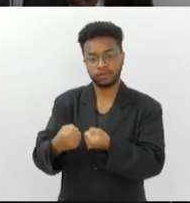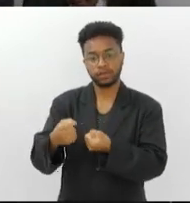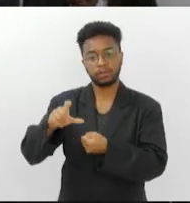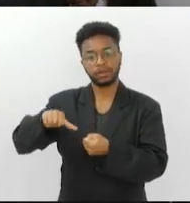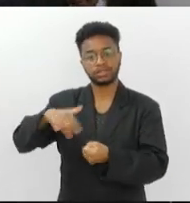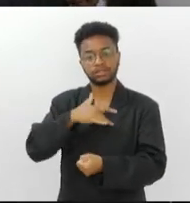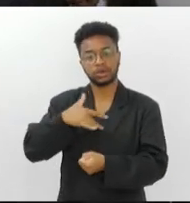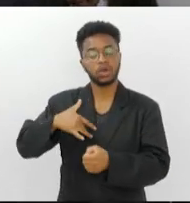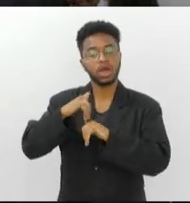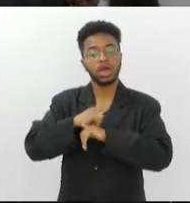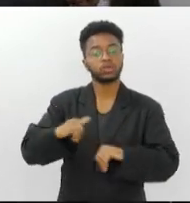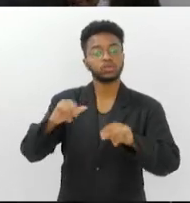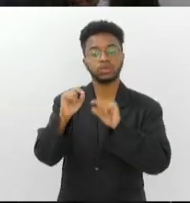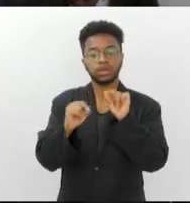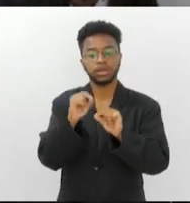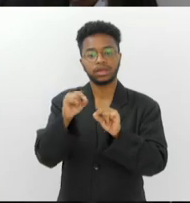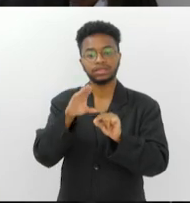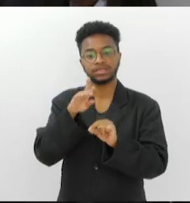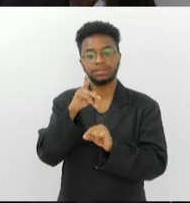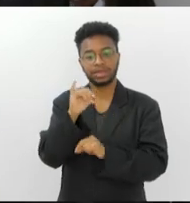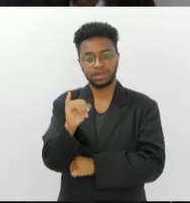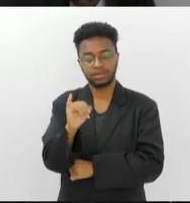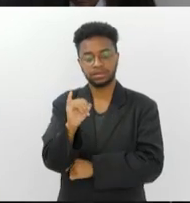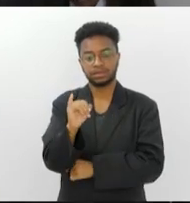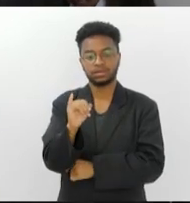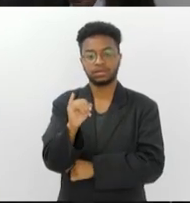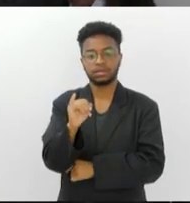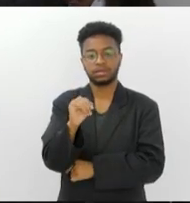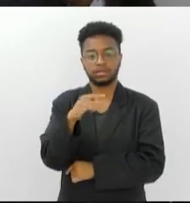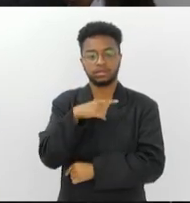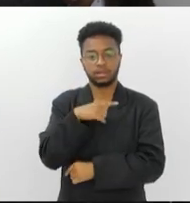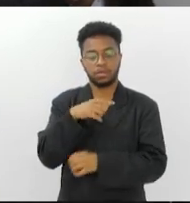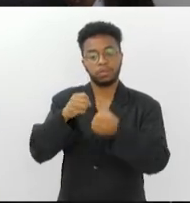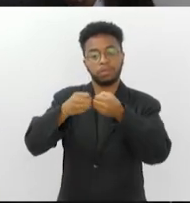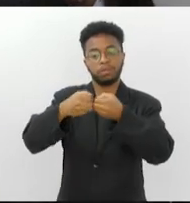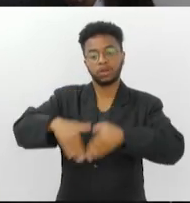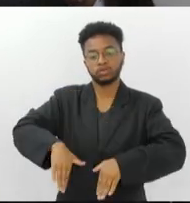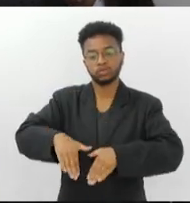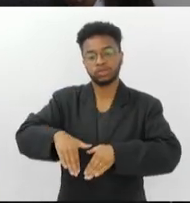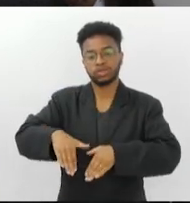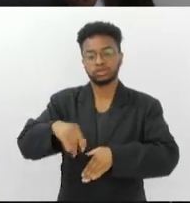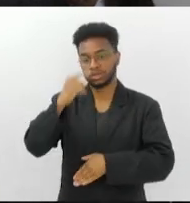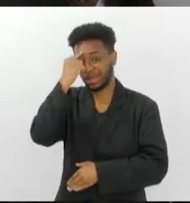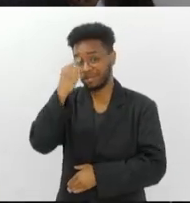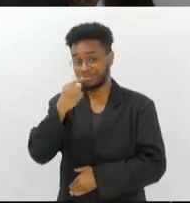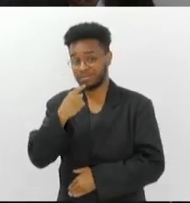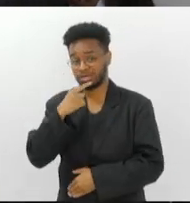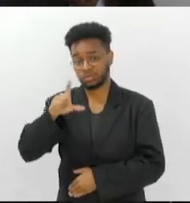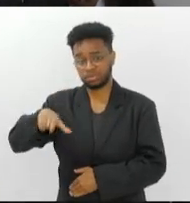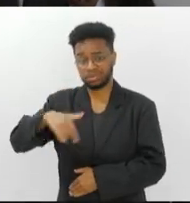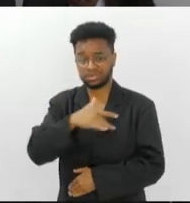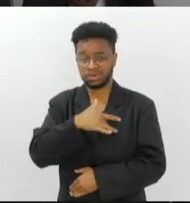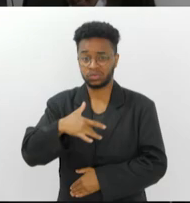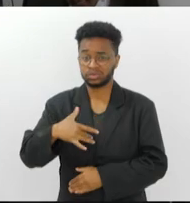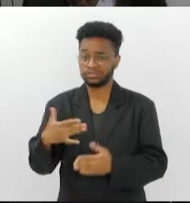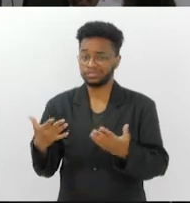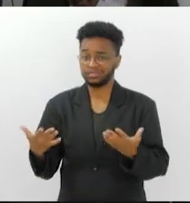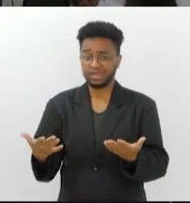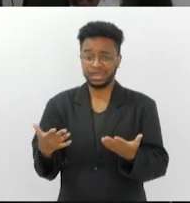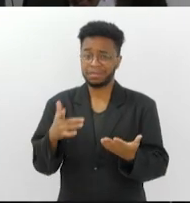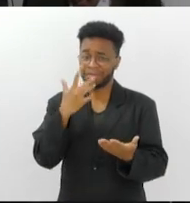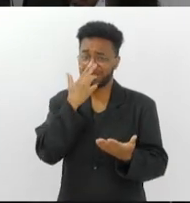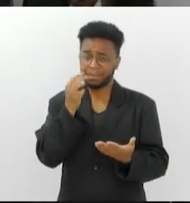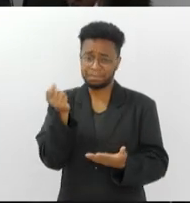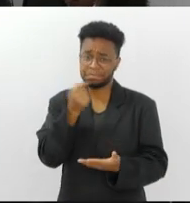associações, era que a CPI ela causava um dano irreparável à imagem dos planos de saúde, o que chega a ser uma